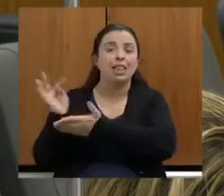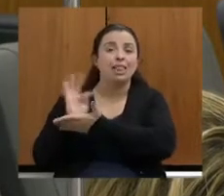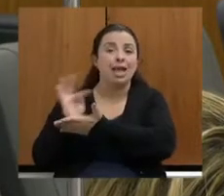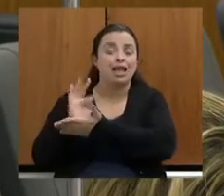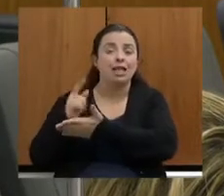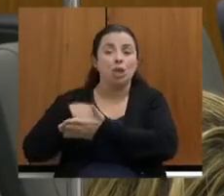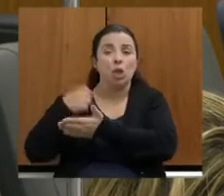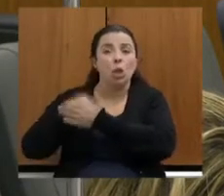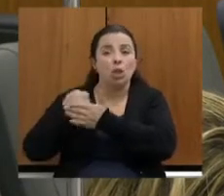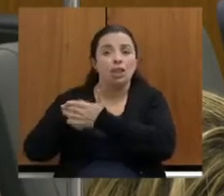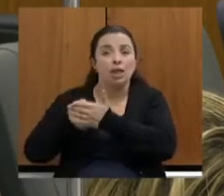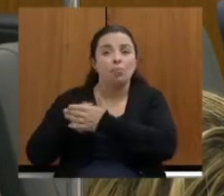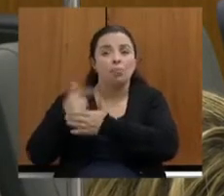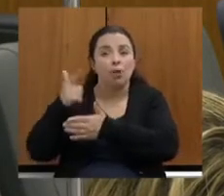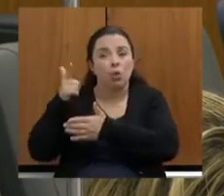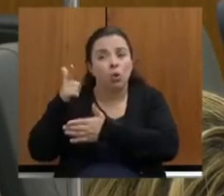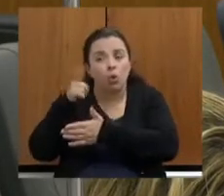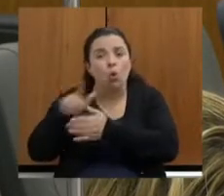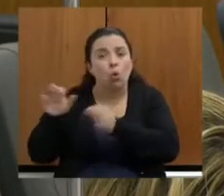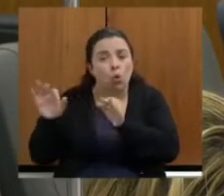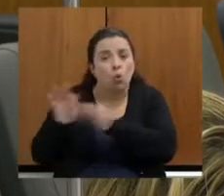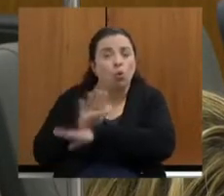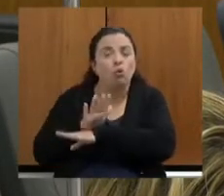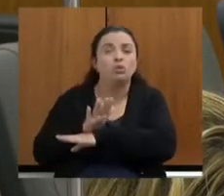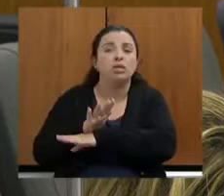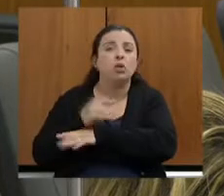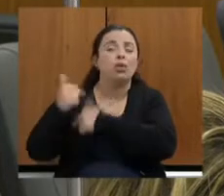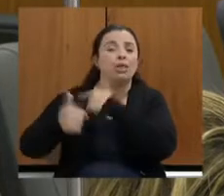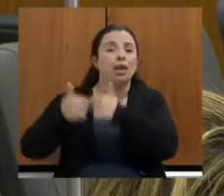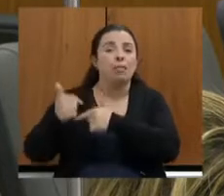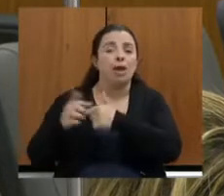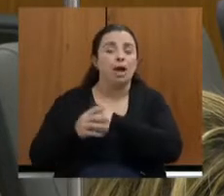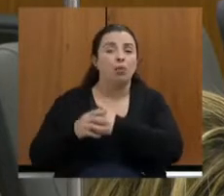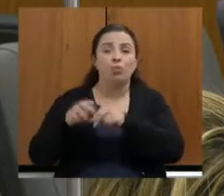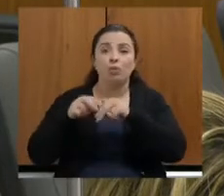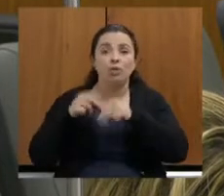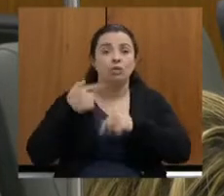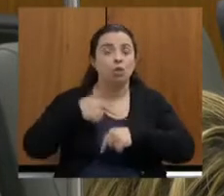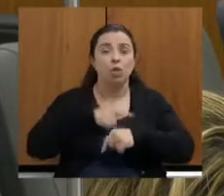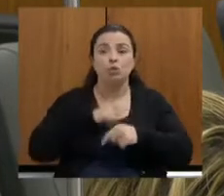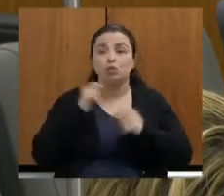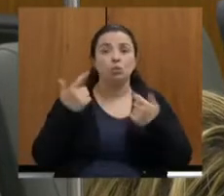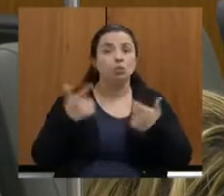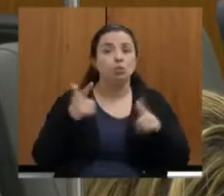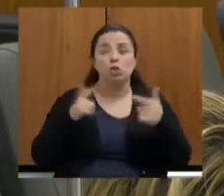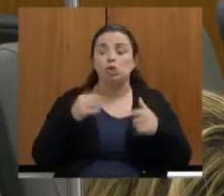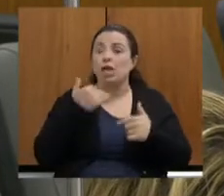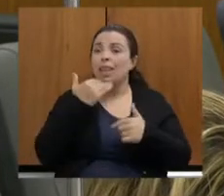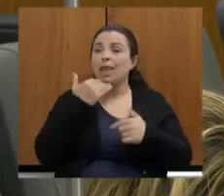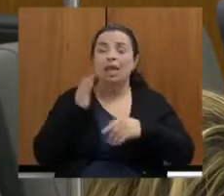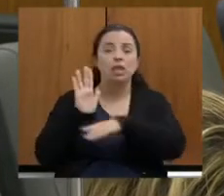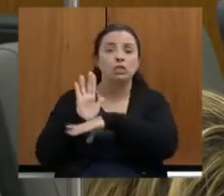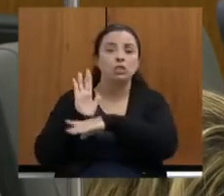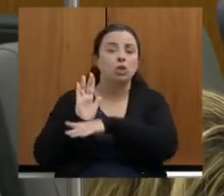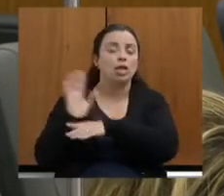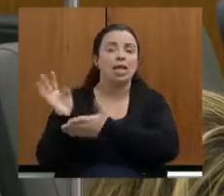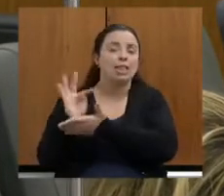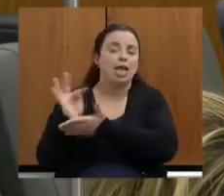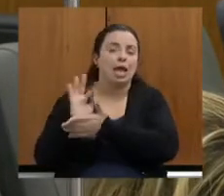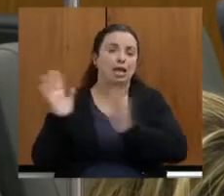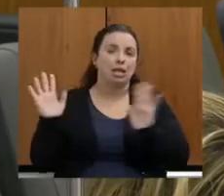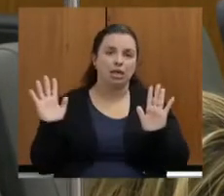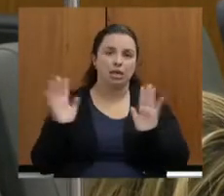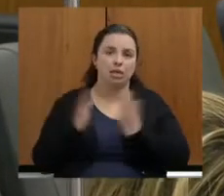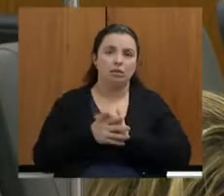lá na comunidade no território né eu falo por Gesteira e por Barra Longa e pelo meu povo e